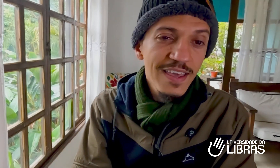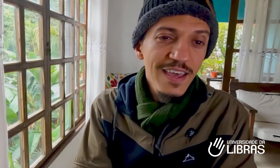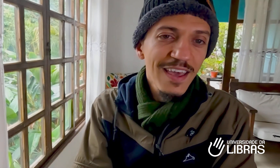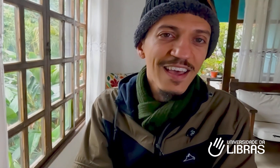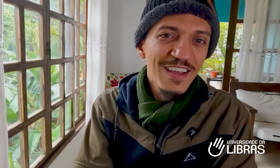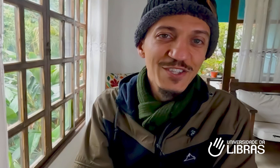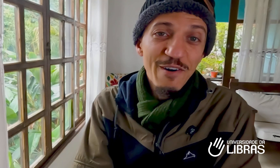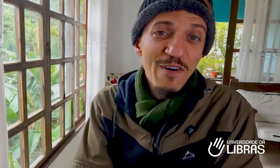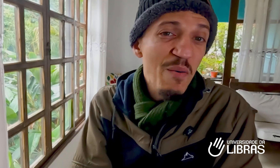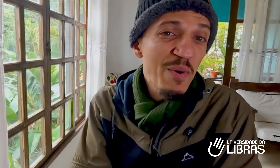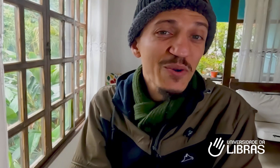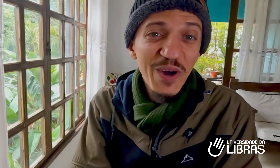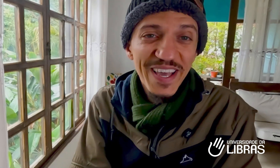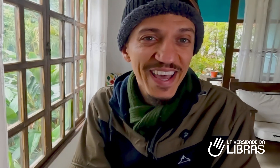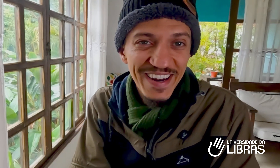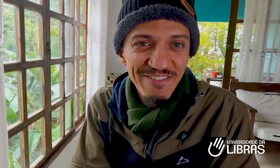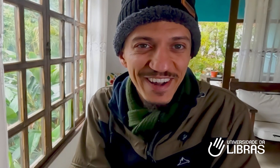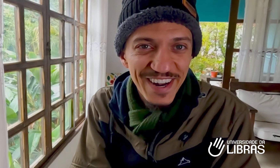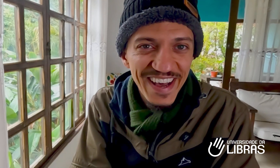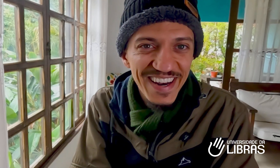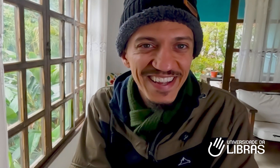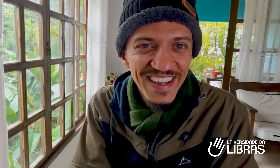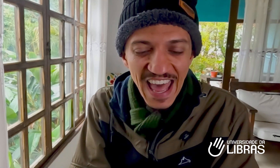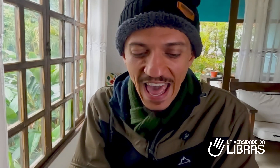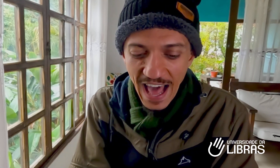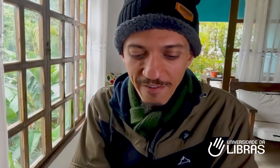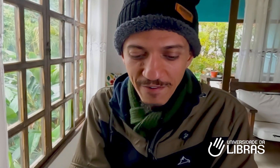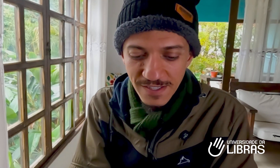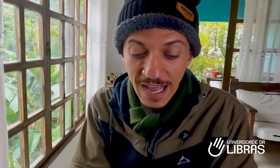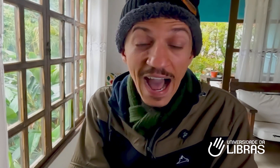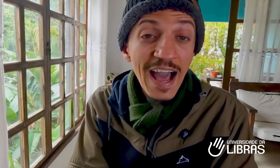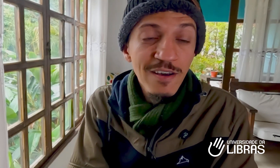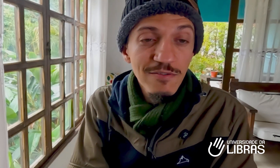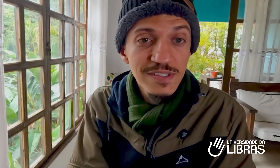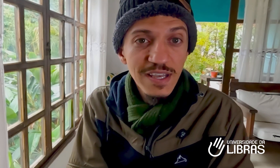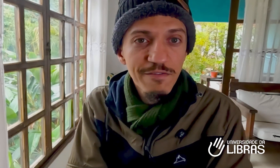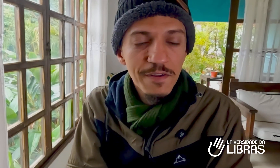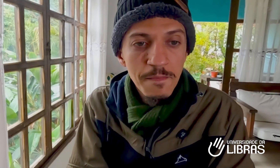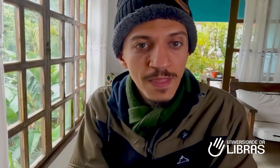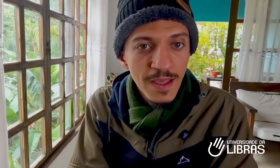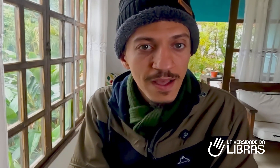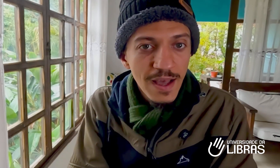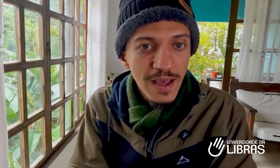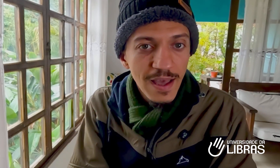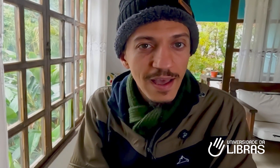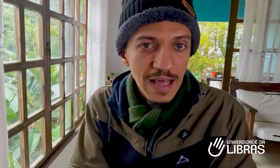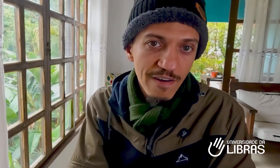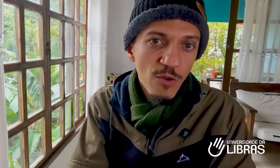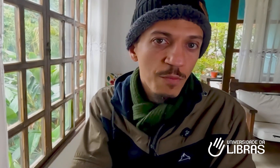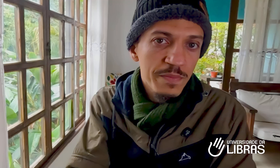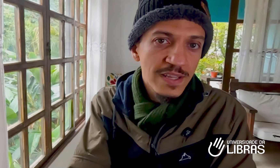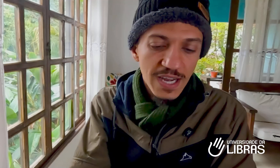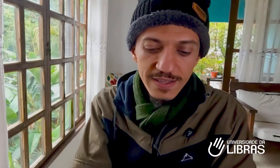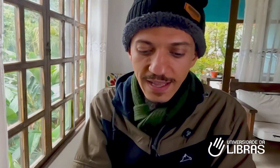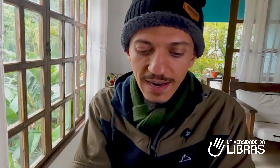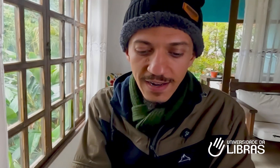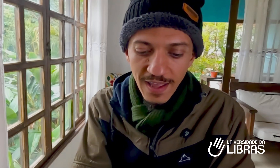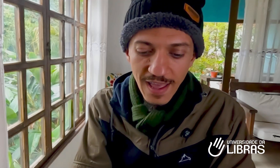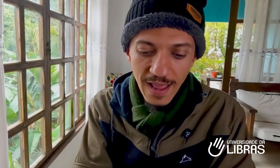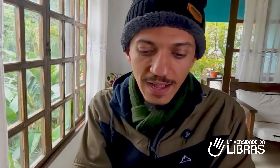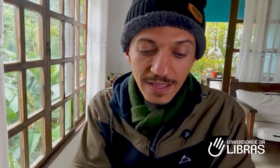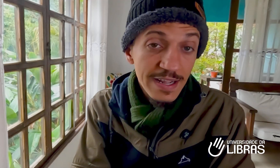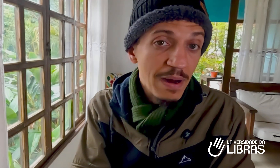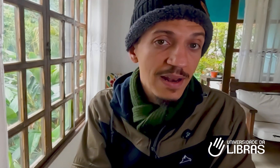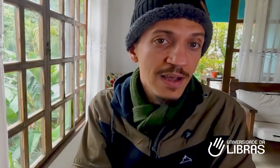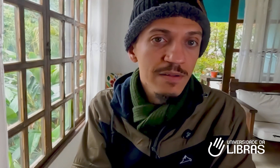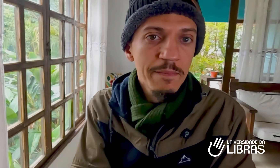até que, de uma forma muito corriqueira na fala dela, ela falou assim, inclusive, ela falou o nome da enteada dela, né?